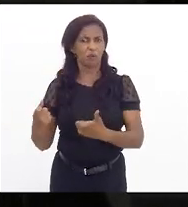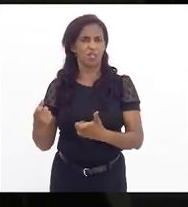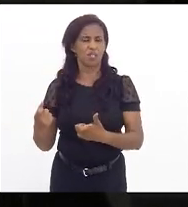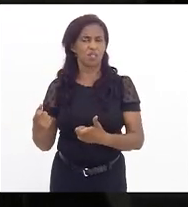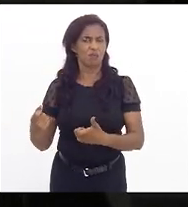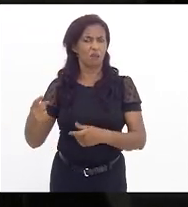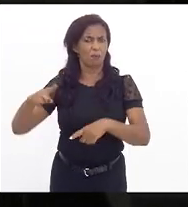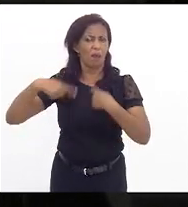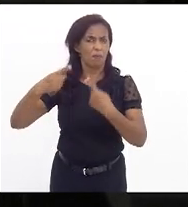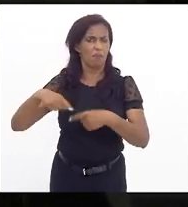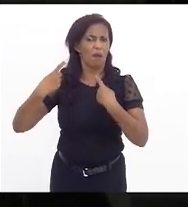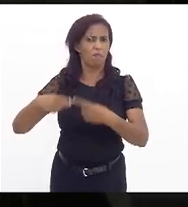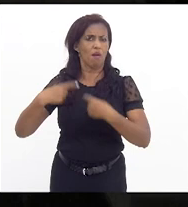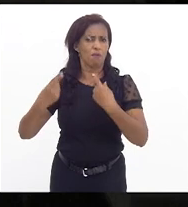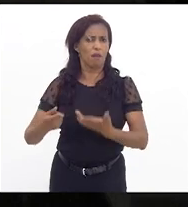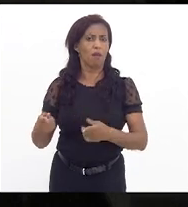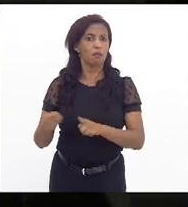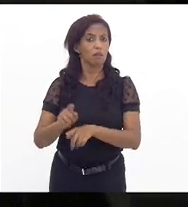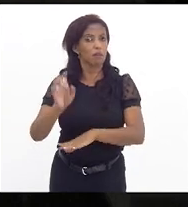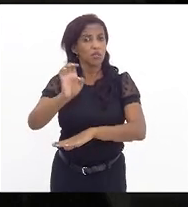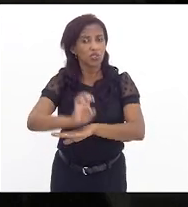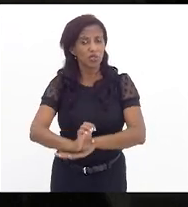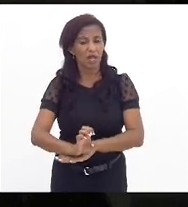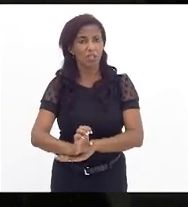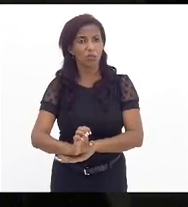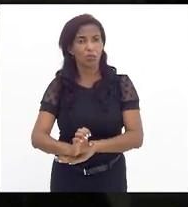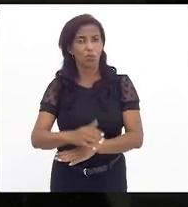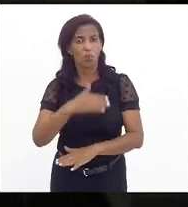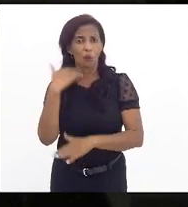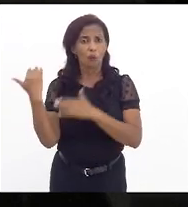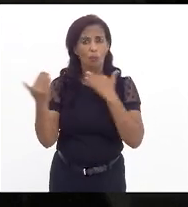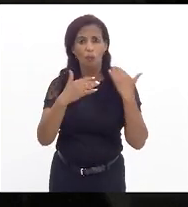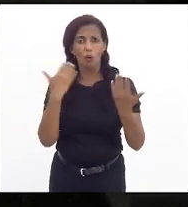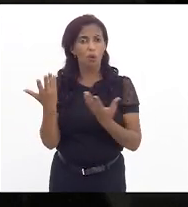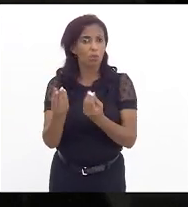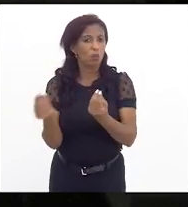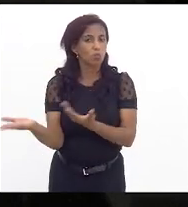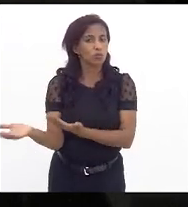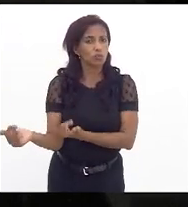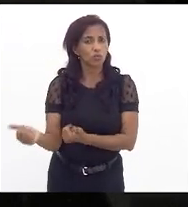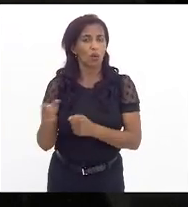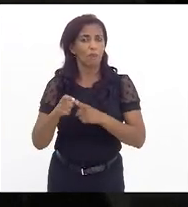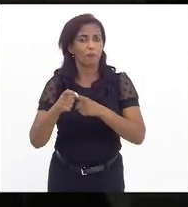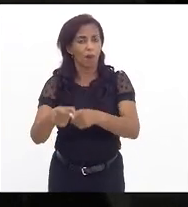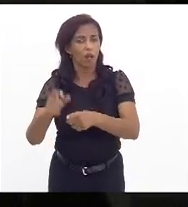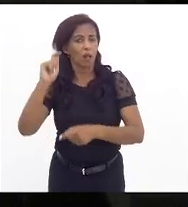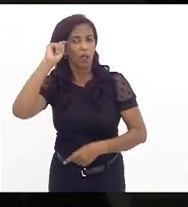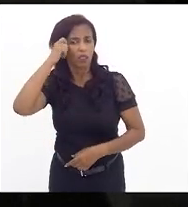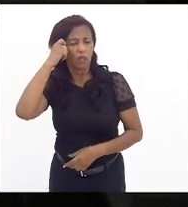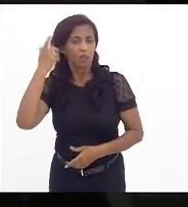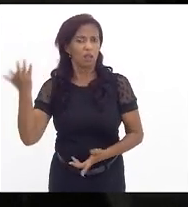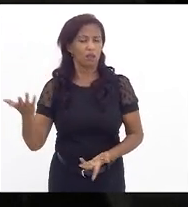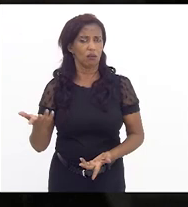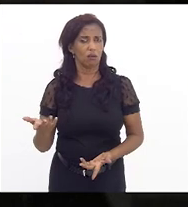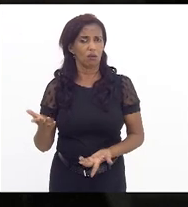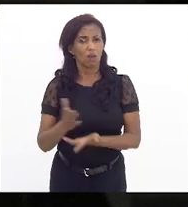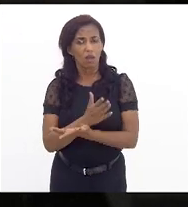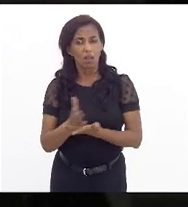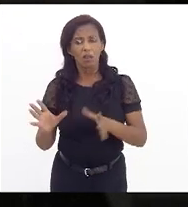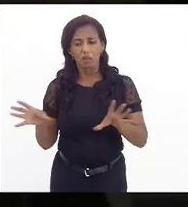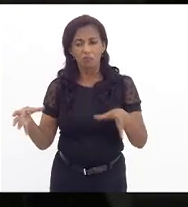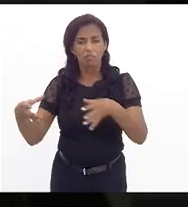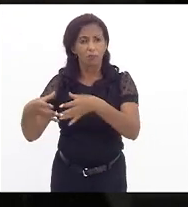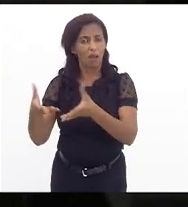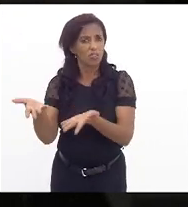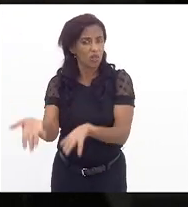violência inclusive de Estado, né? Mata-se muito a juventude popular, periférica, negra no Rio de Janeiro. Em grande parte é